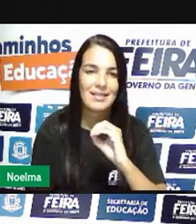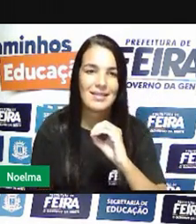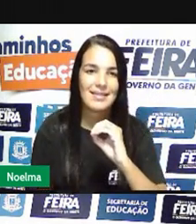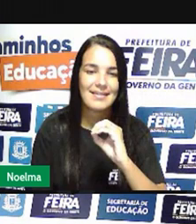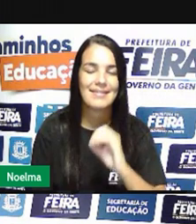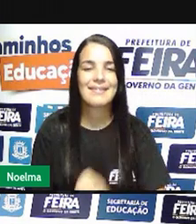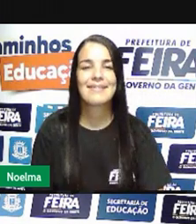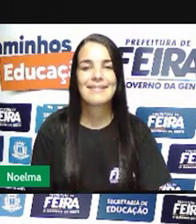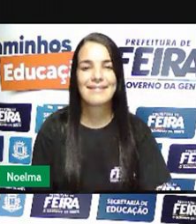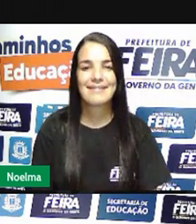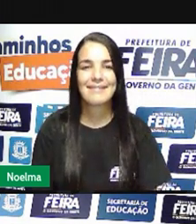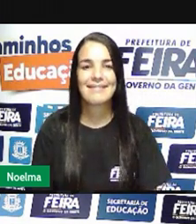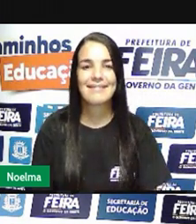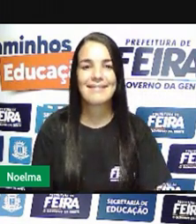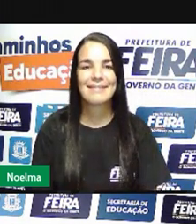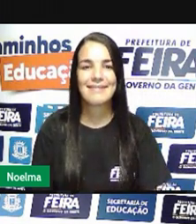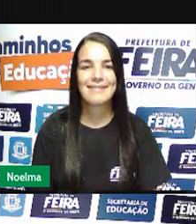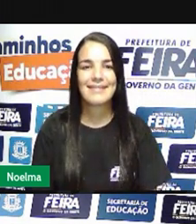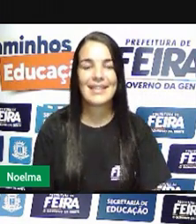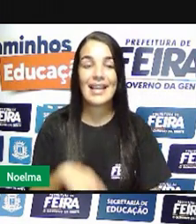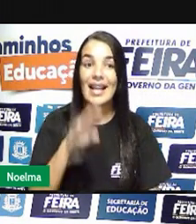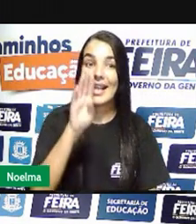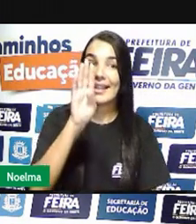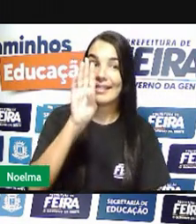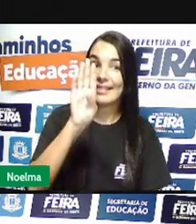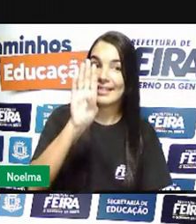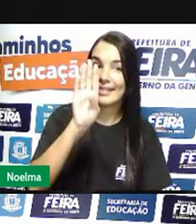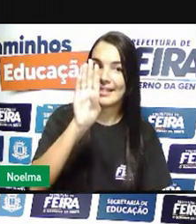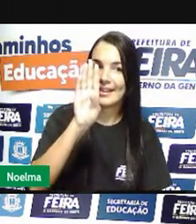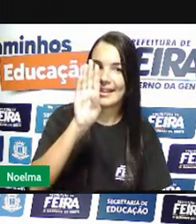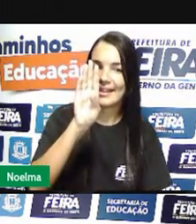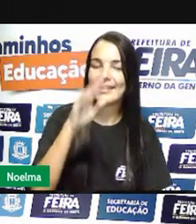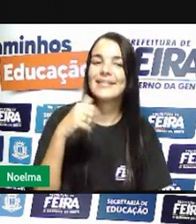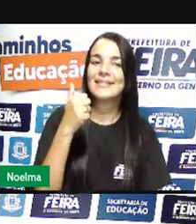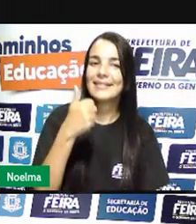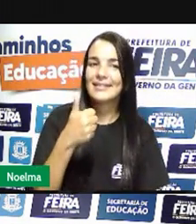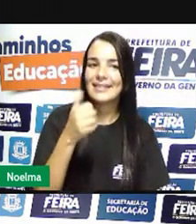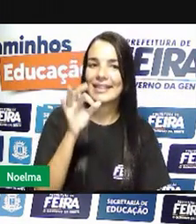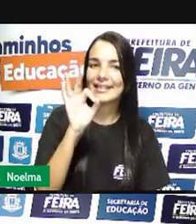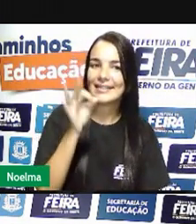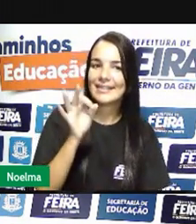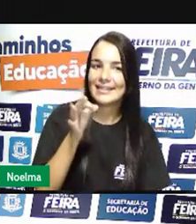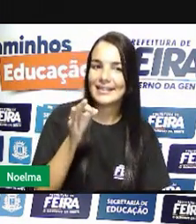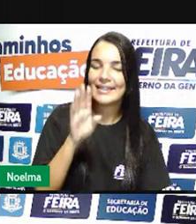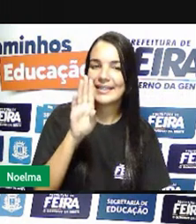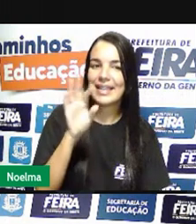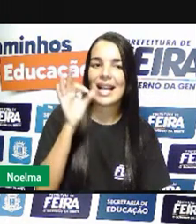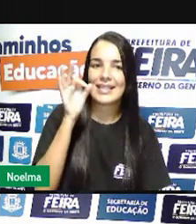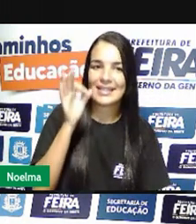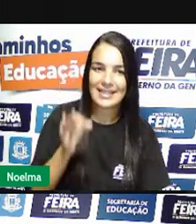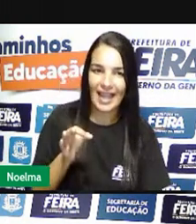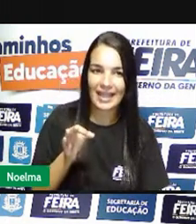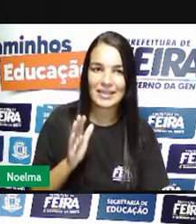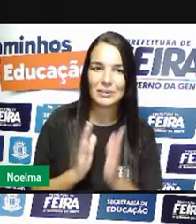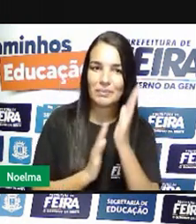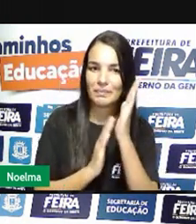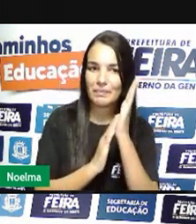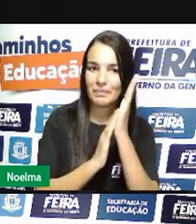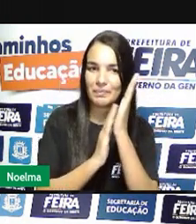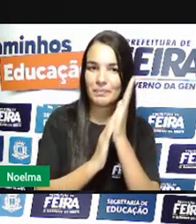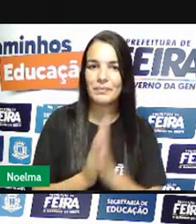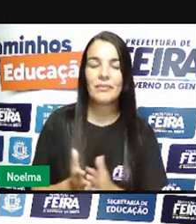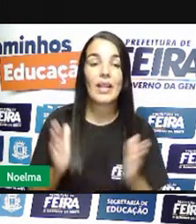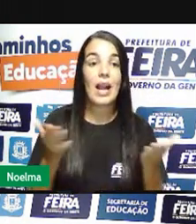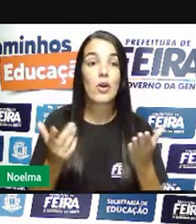sobre 10 que a gente lê um 10 certo quem respondeu a letra ver Está correto